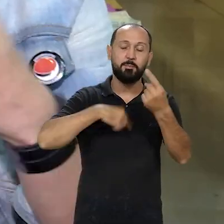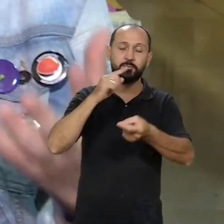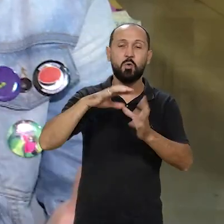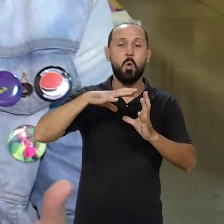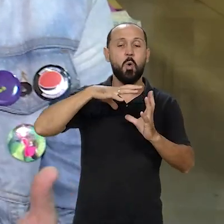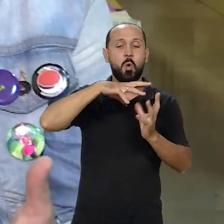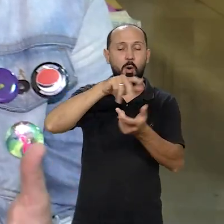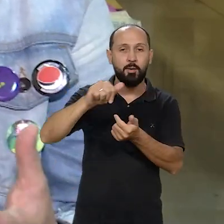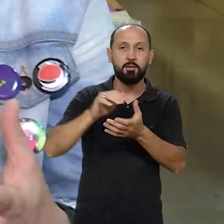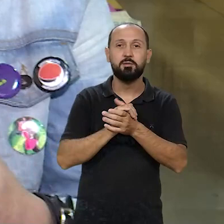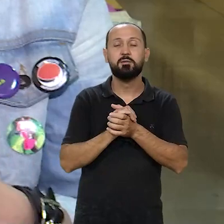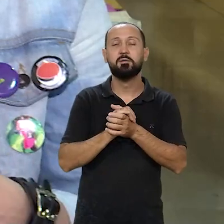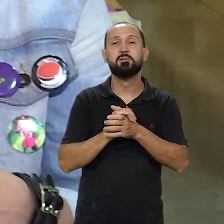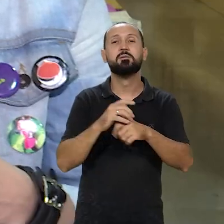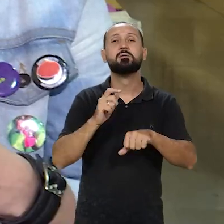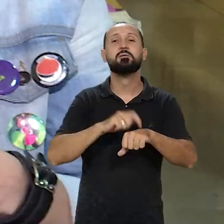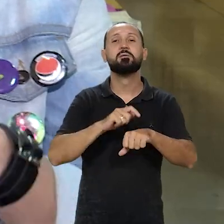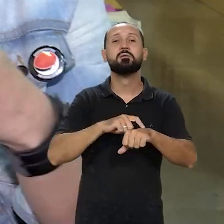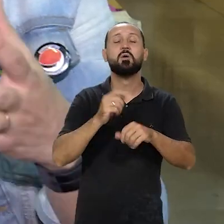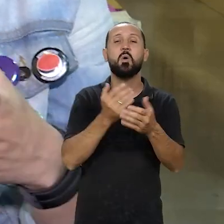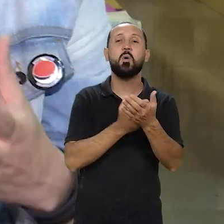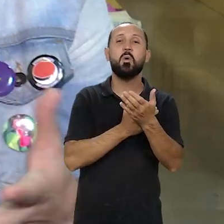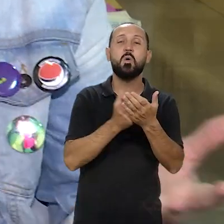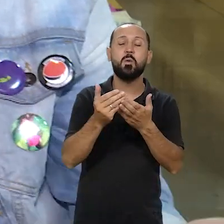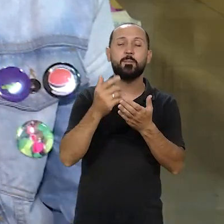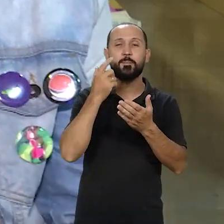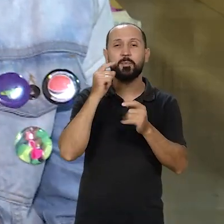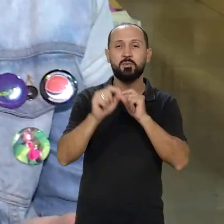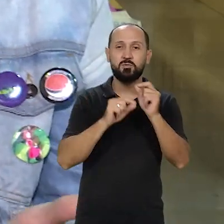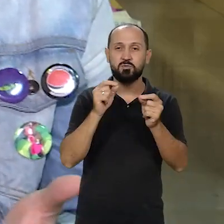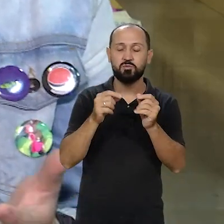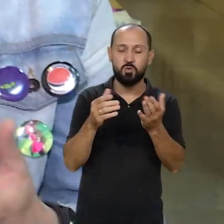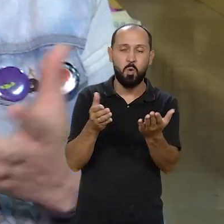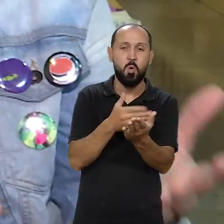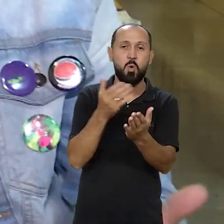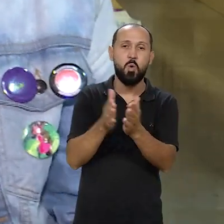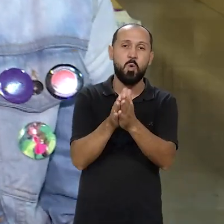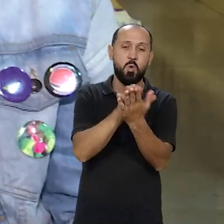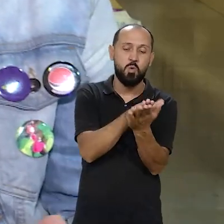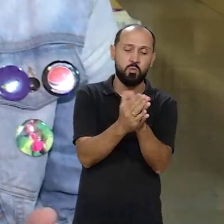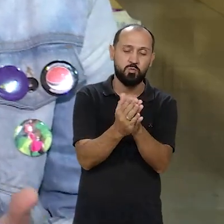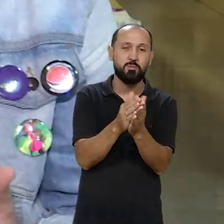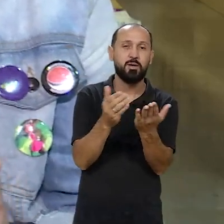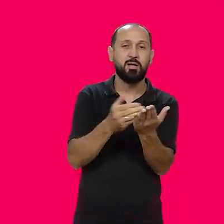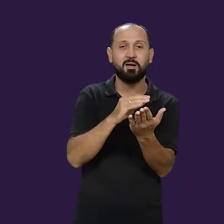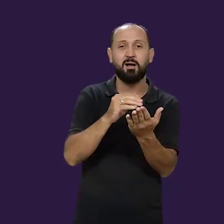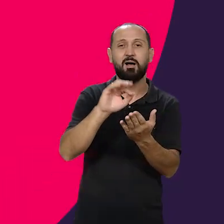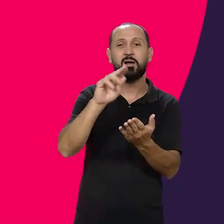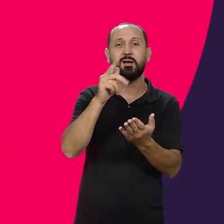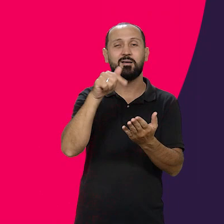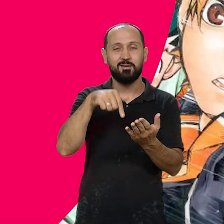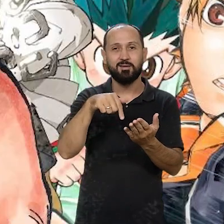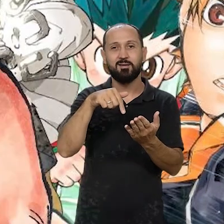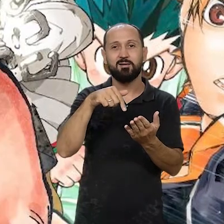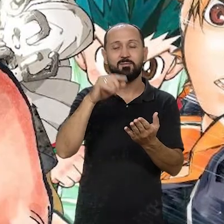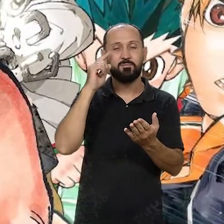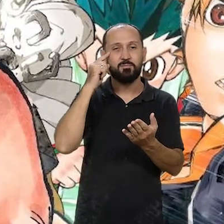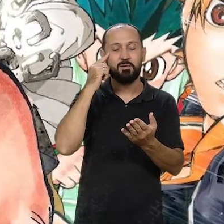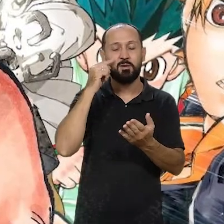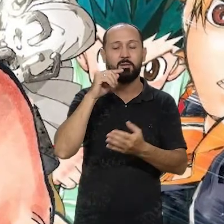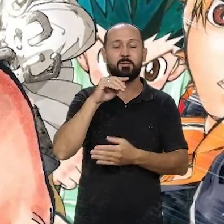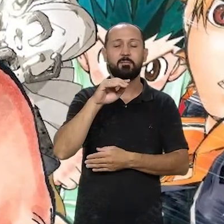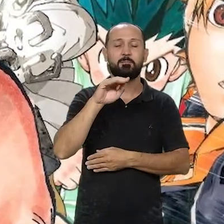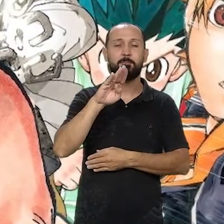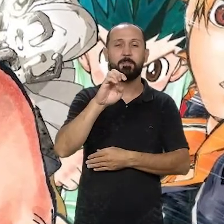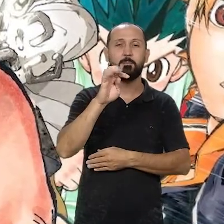Japão e depois no mundo, quanto pavimentou o caminho dos quadrinhos japoneses para o que a gente conhece hoje em dia como